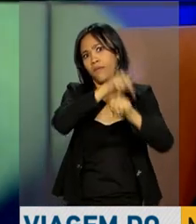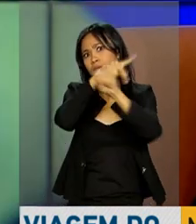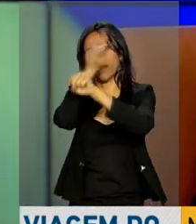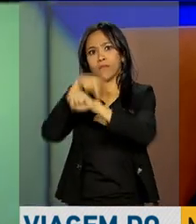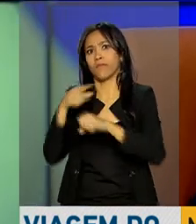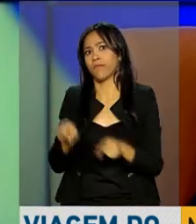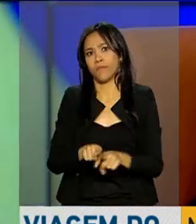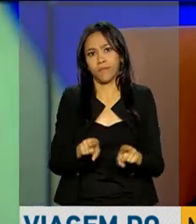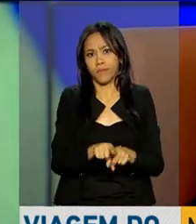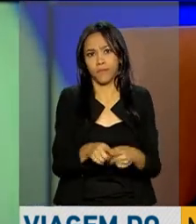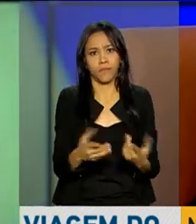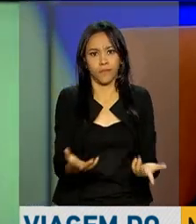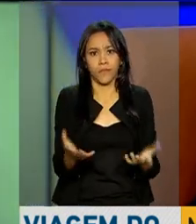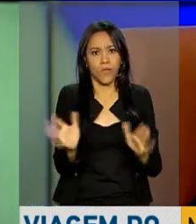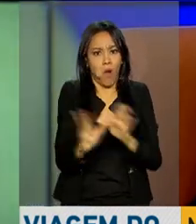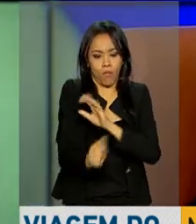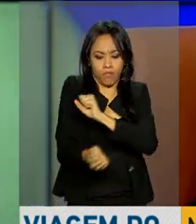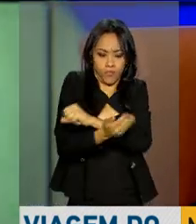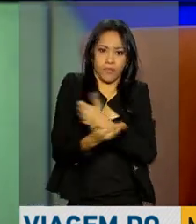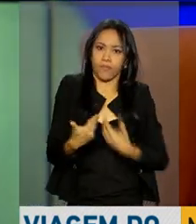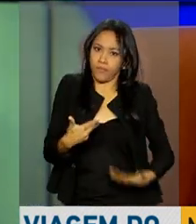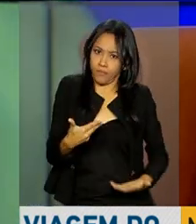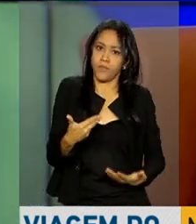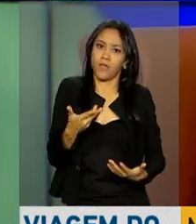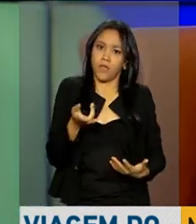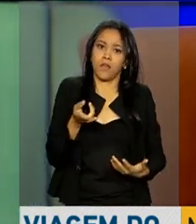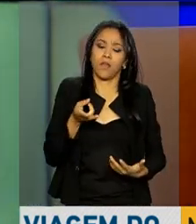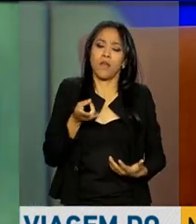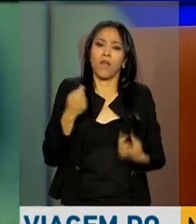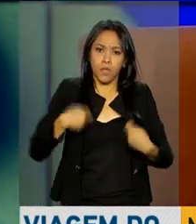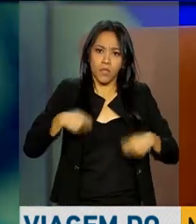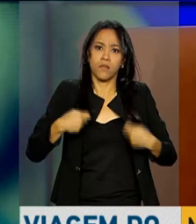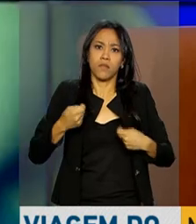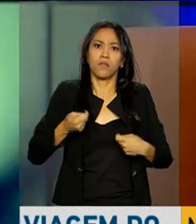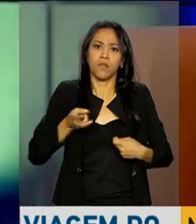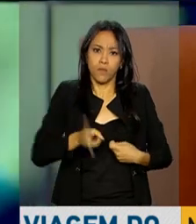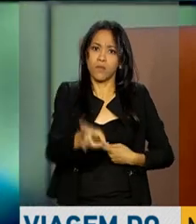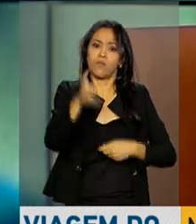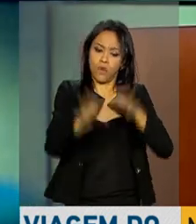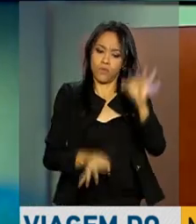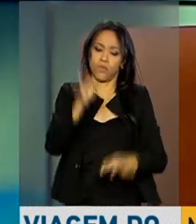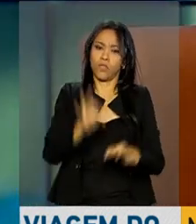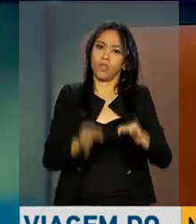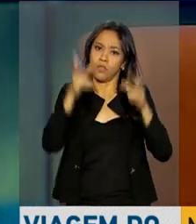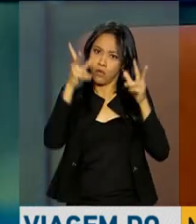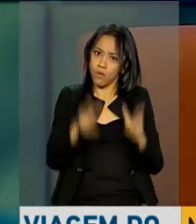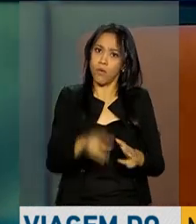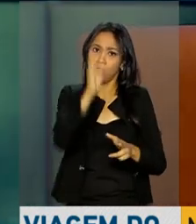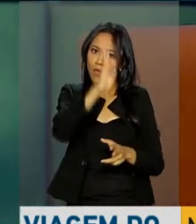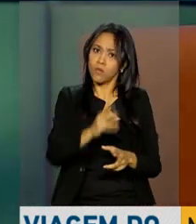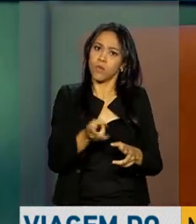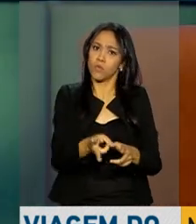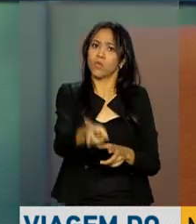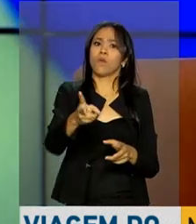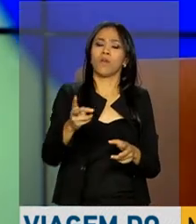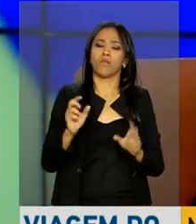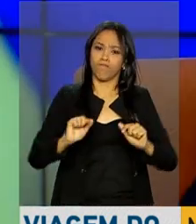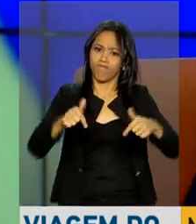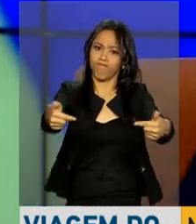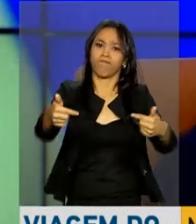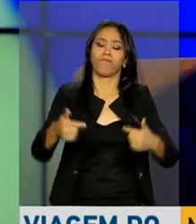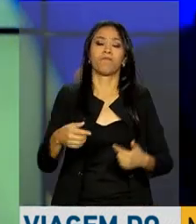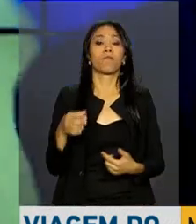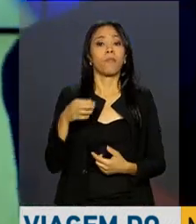lugares. E eu acho que a justiça tem que continuar funcionando como funciona no Brasil, porque isso também tira a credibilidade.